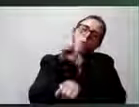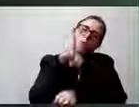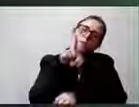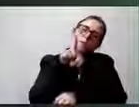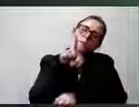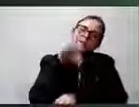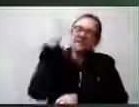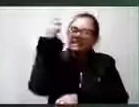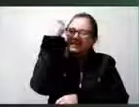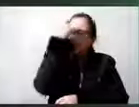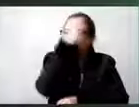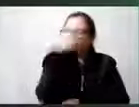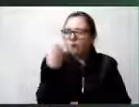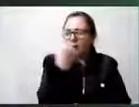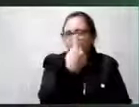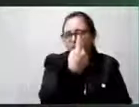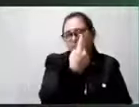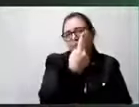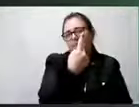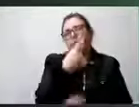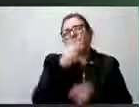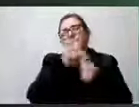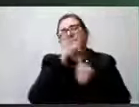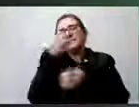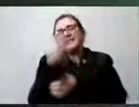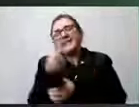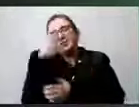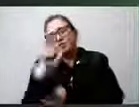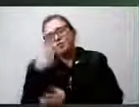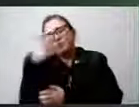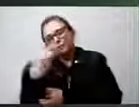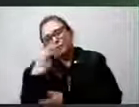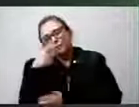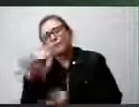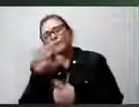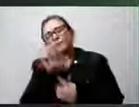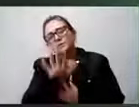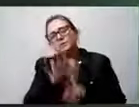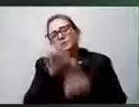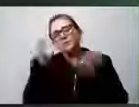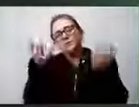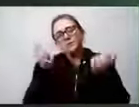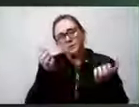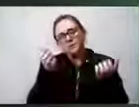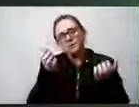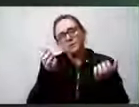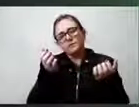movimento e fazer 6 repetições. Aqui eu estou mostrando que nós queremos